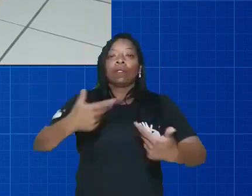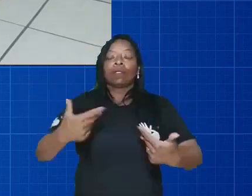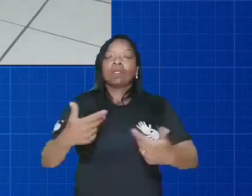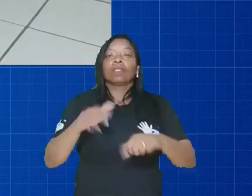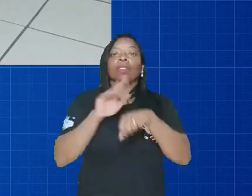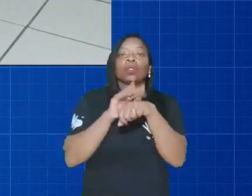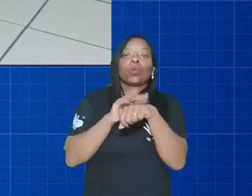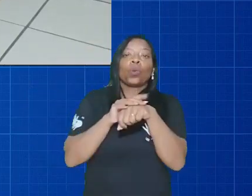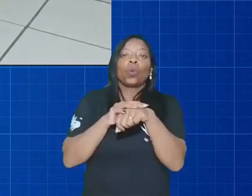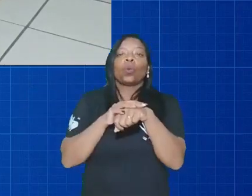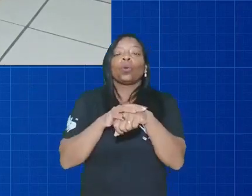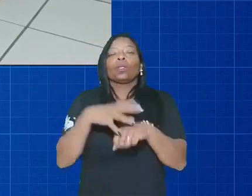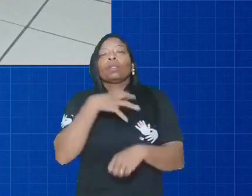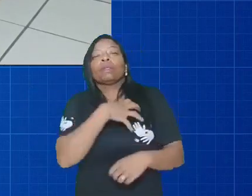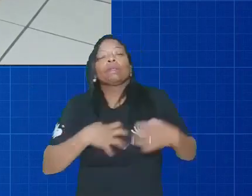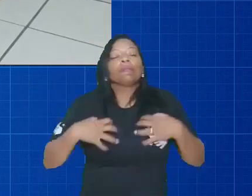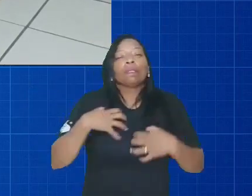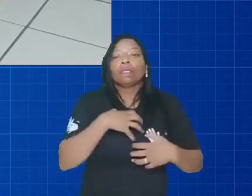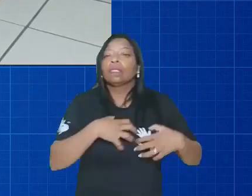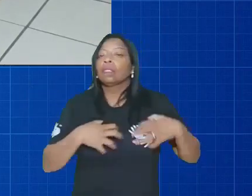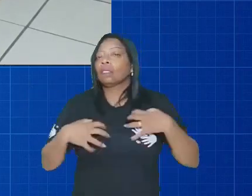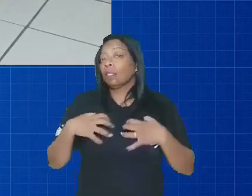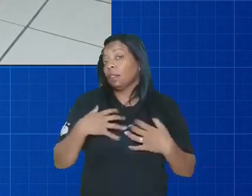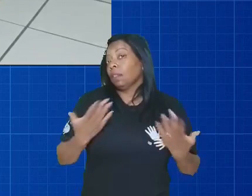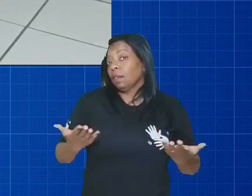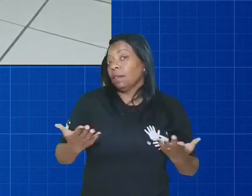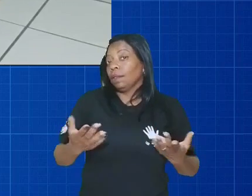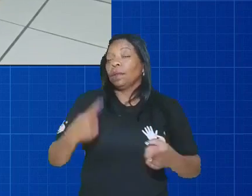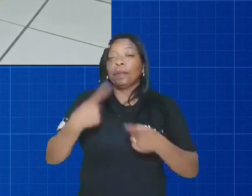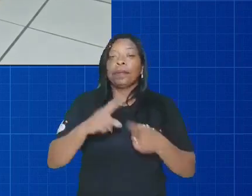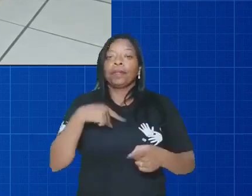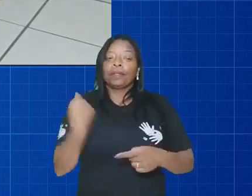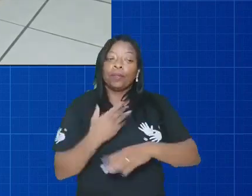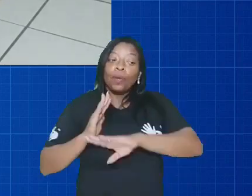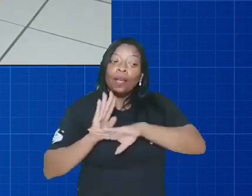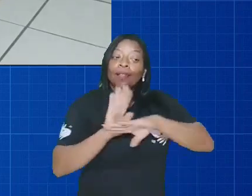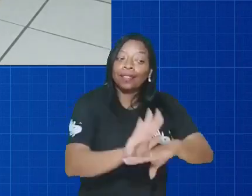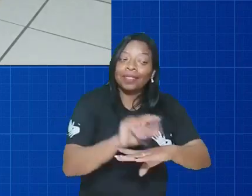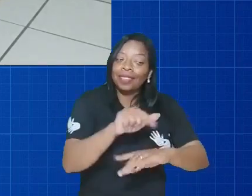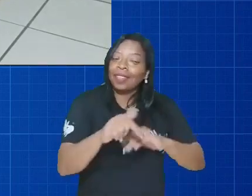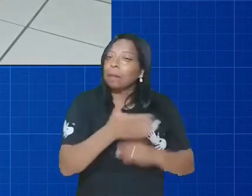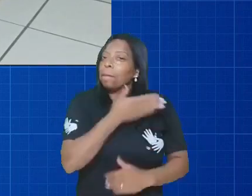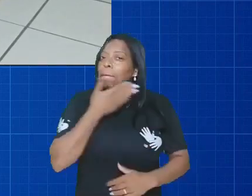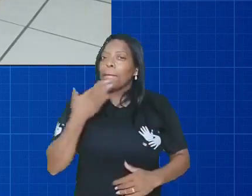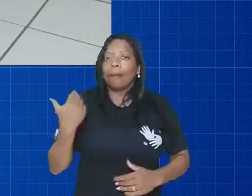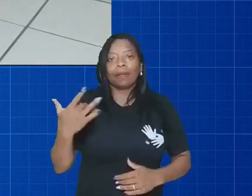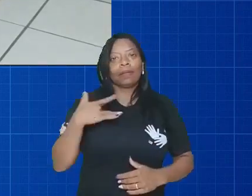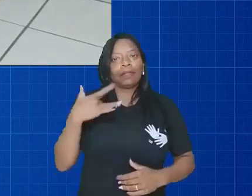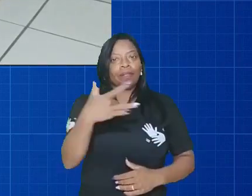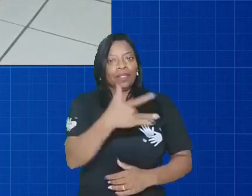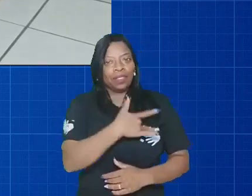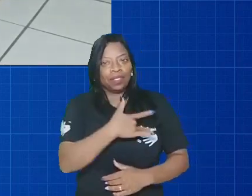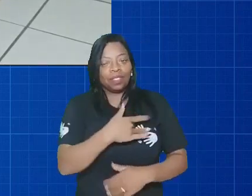chegue. Ainda cuidamos de tratar a condição que já chegou, mas também vem muito ao encontro de cuidar para que